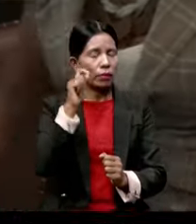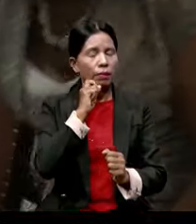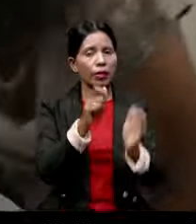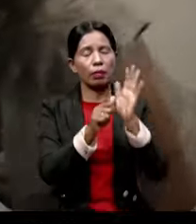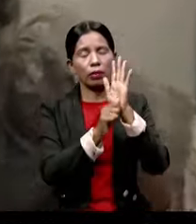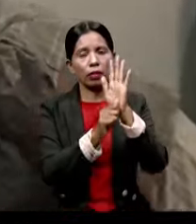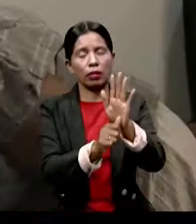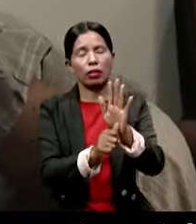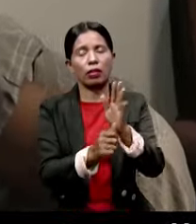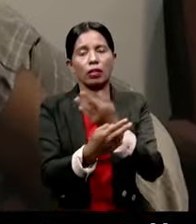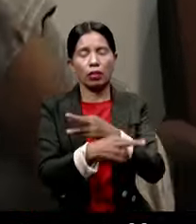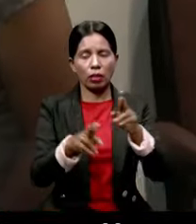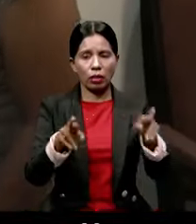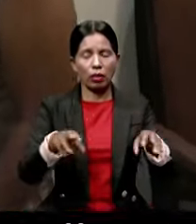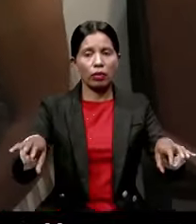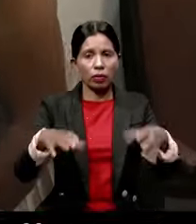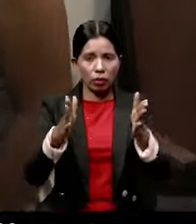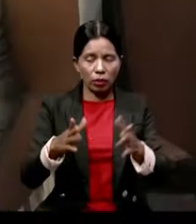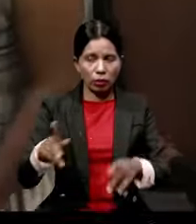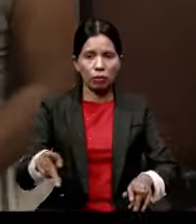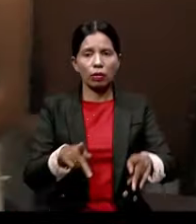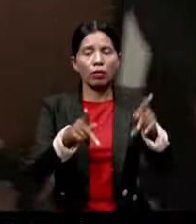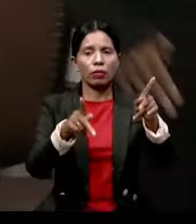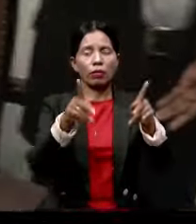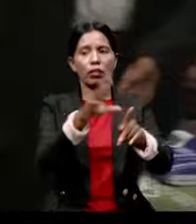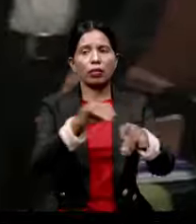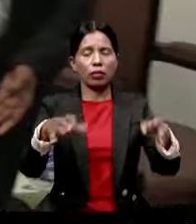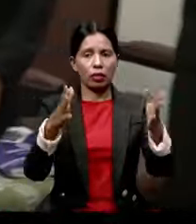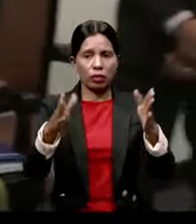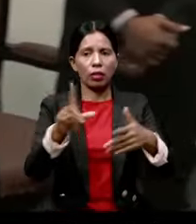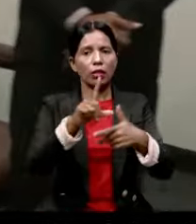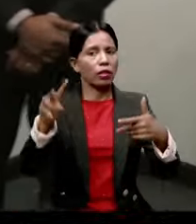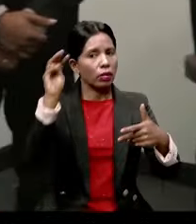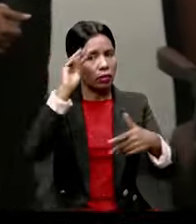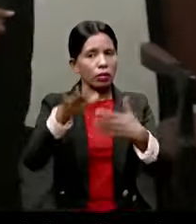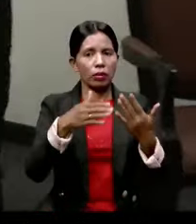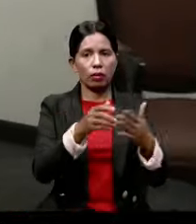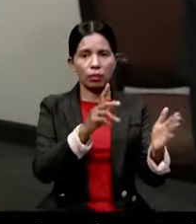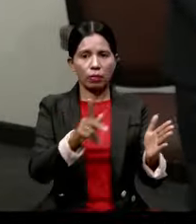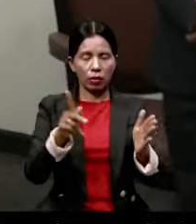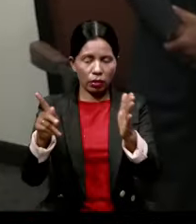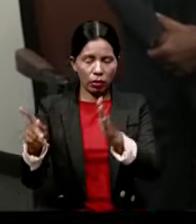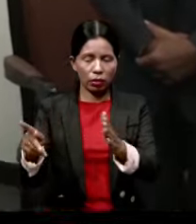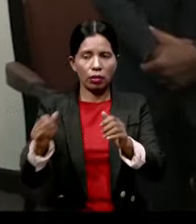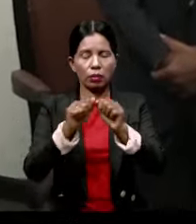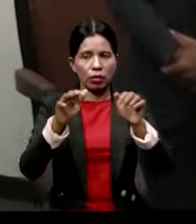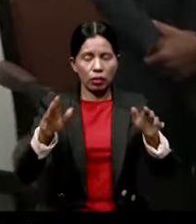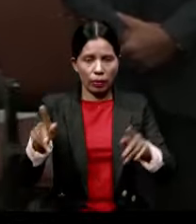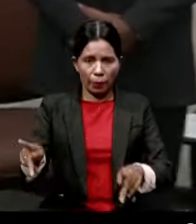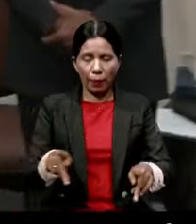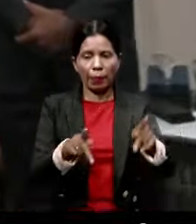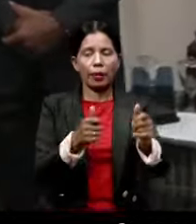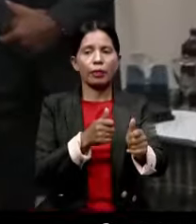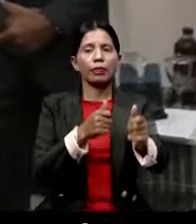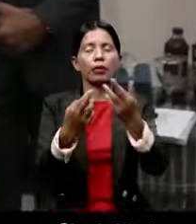resultado diagnóstico funcionário público com a força de trabalho e a linha ministeriais no plano reforma administração pública. Baseia